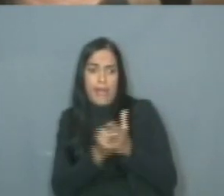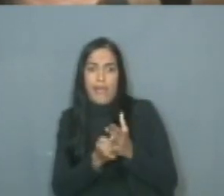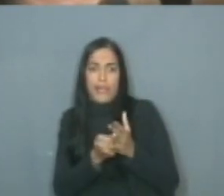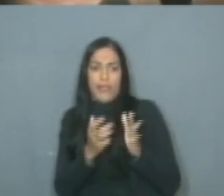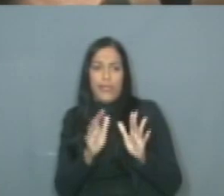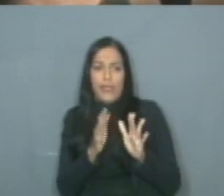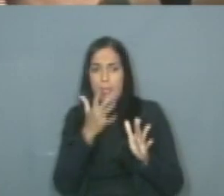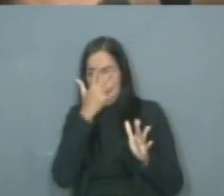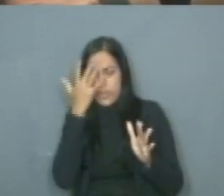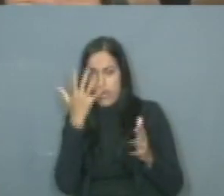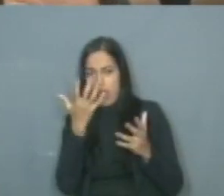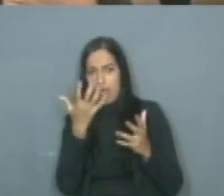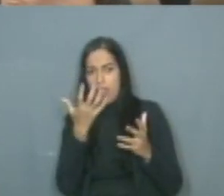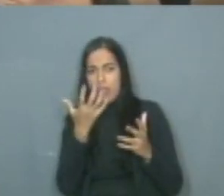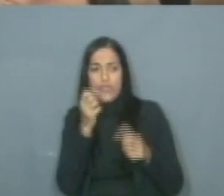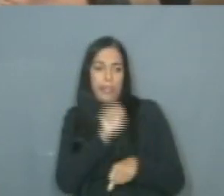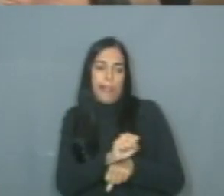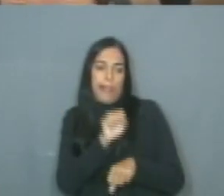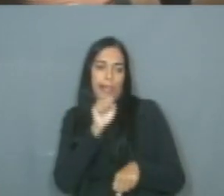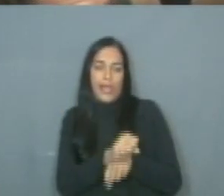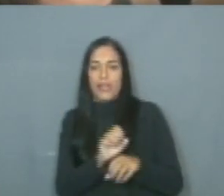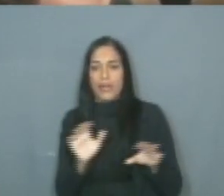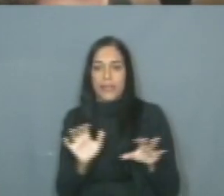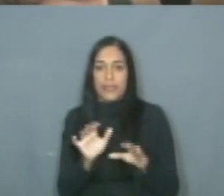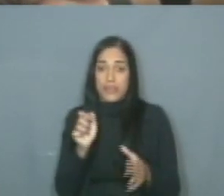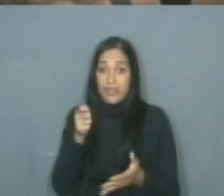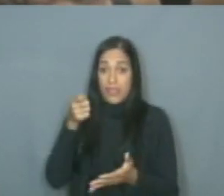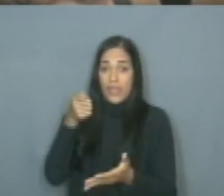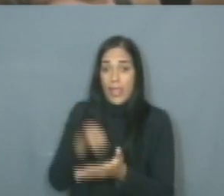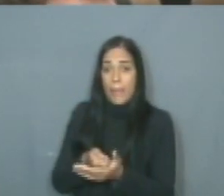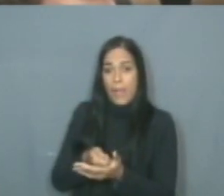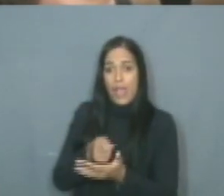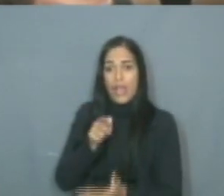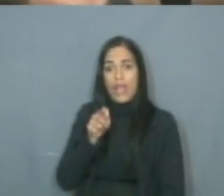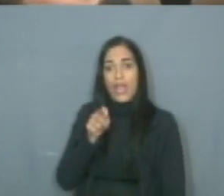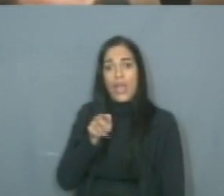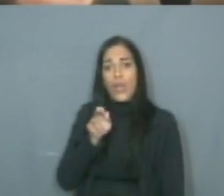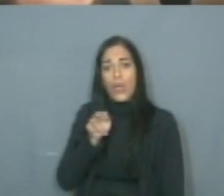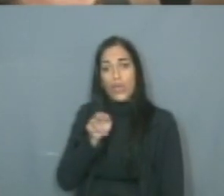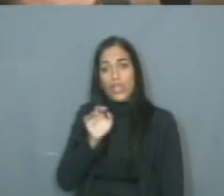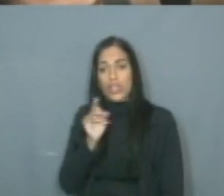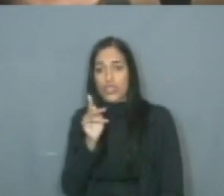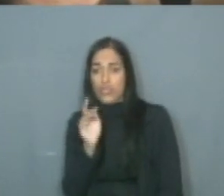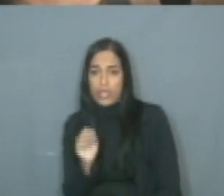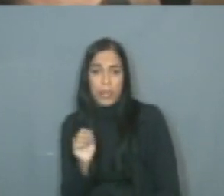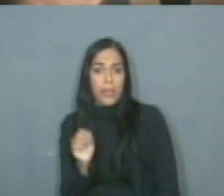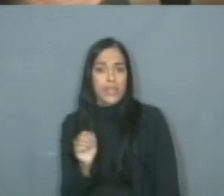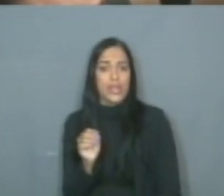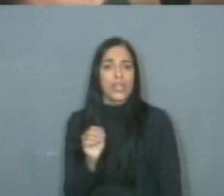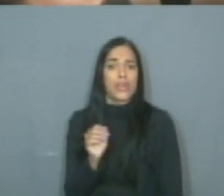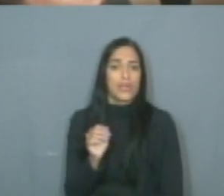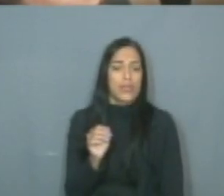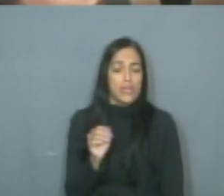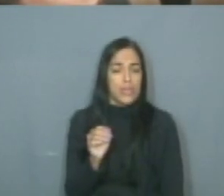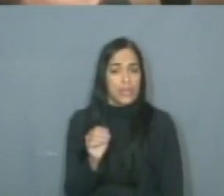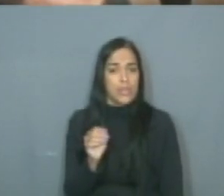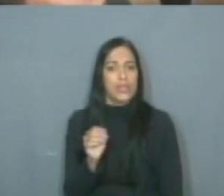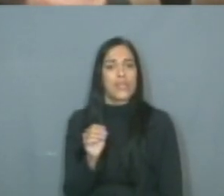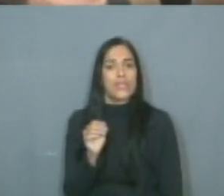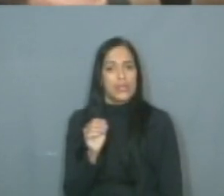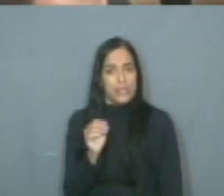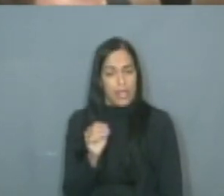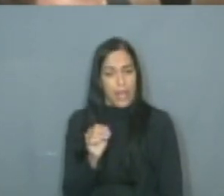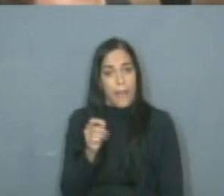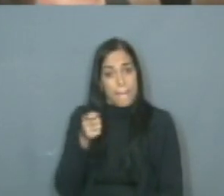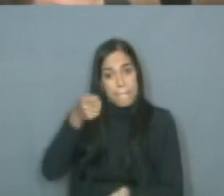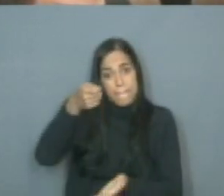presa. Então, são coisas. Primeiro, você paga o guincho. Para começar, você é guinchado e paga o guincho, tá? Você